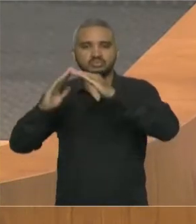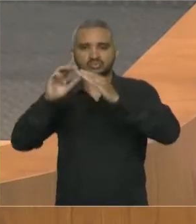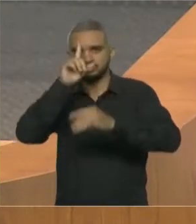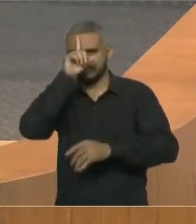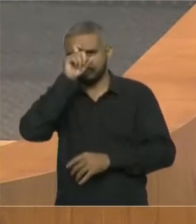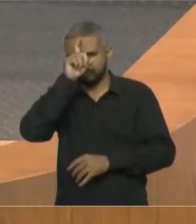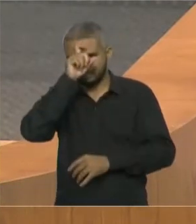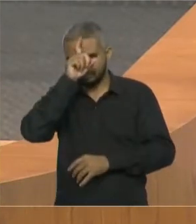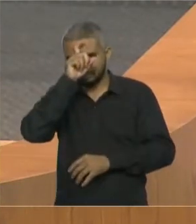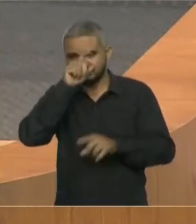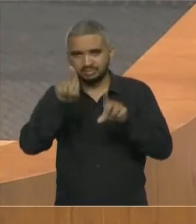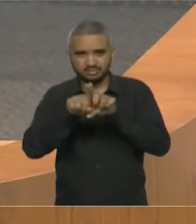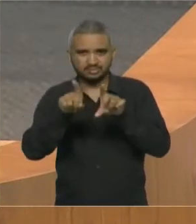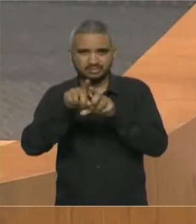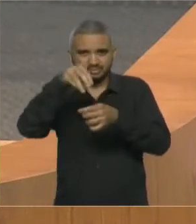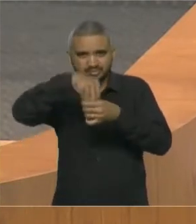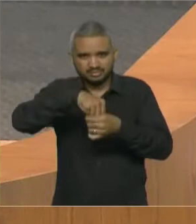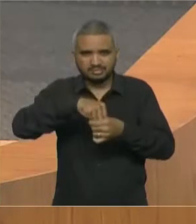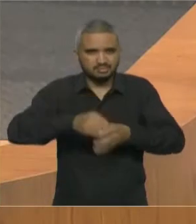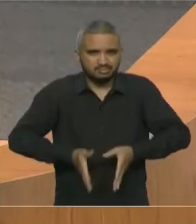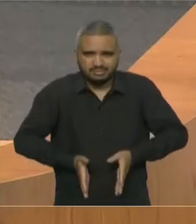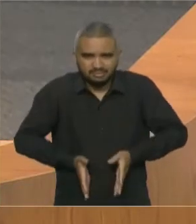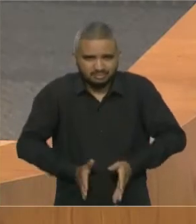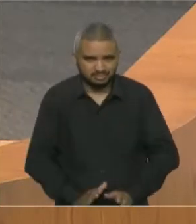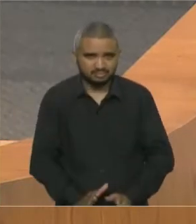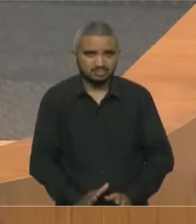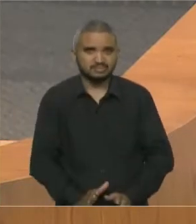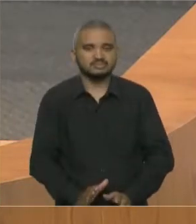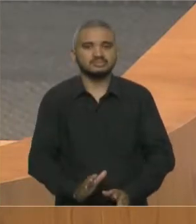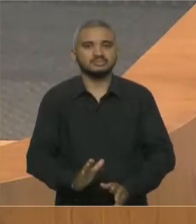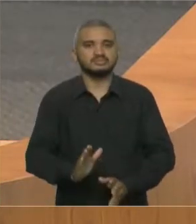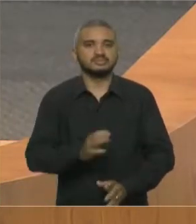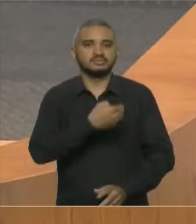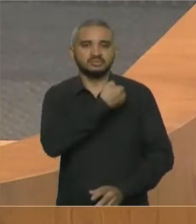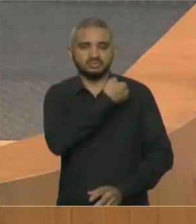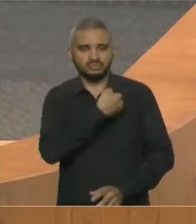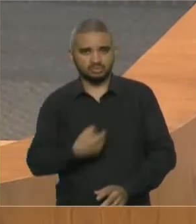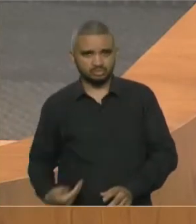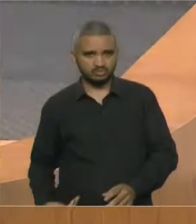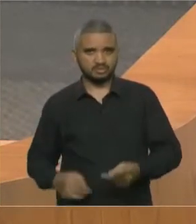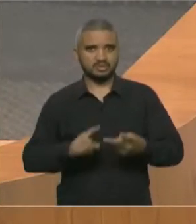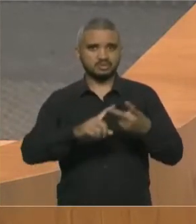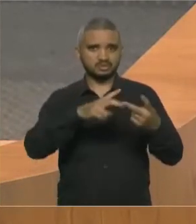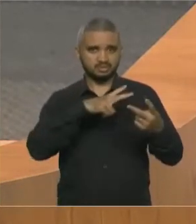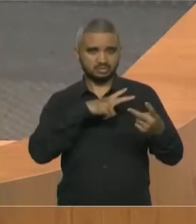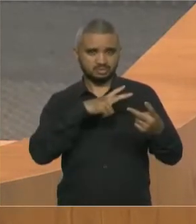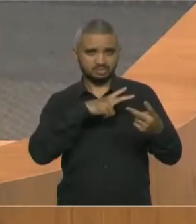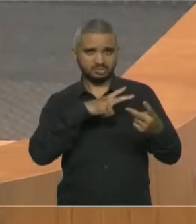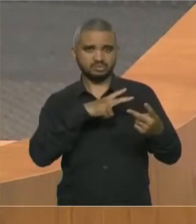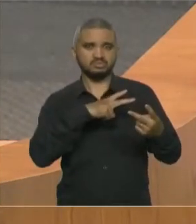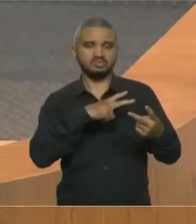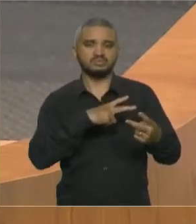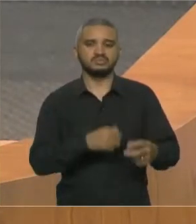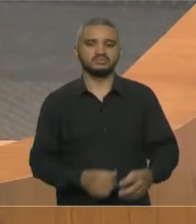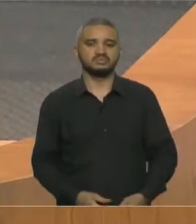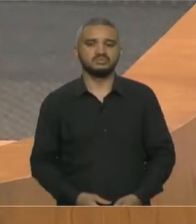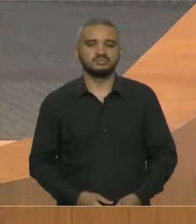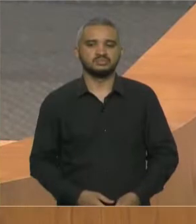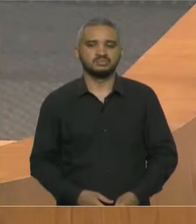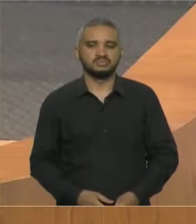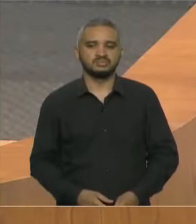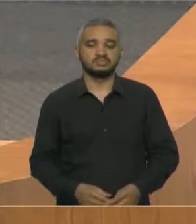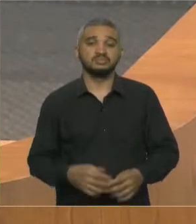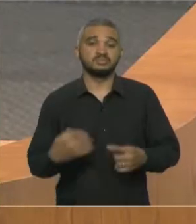estabelecimentos hospitalares da rede pública e privada do nosso estado do Maranhão. É